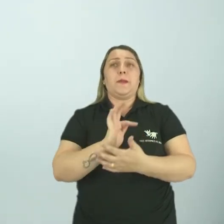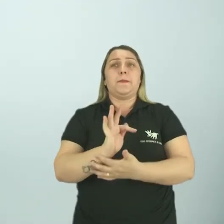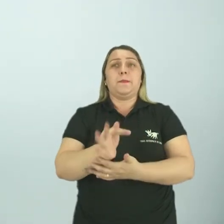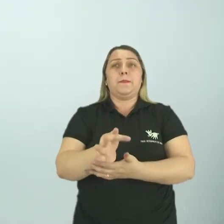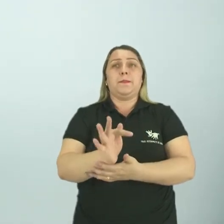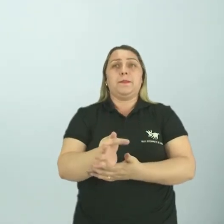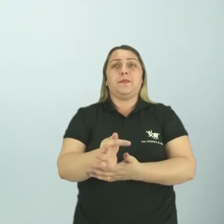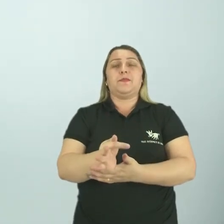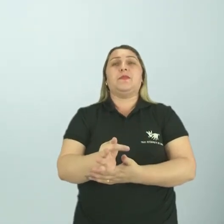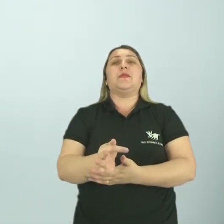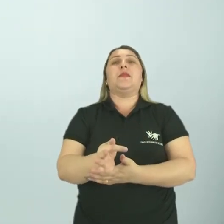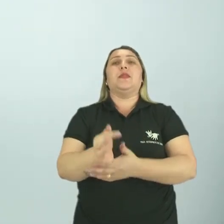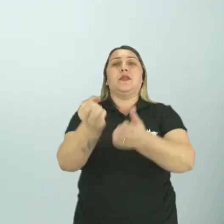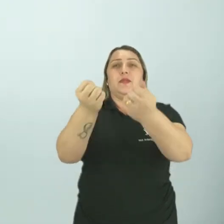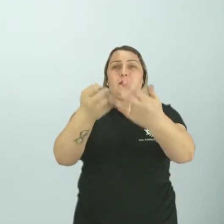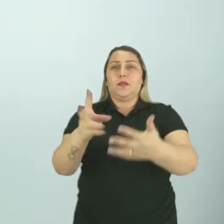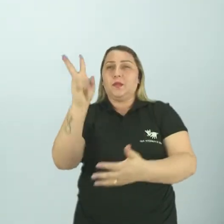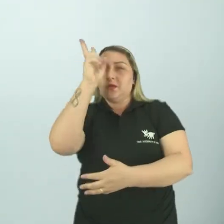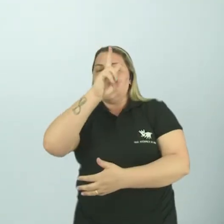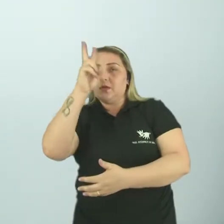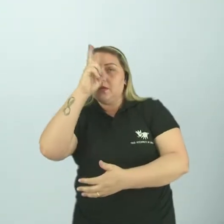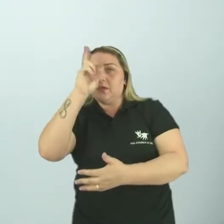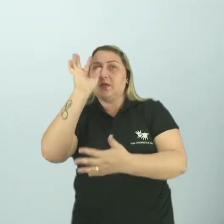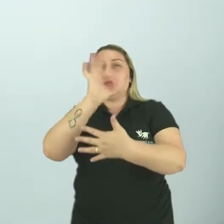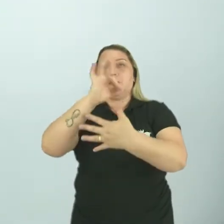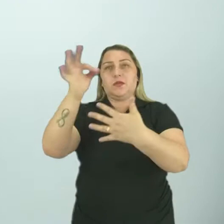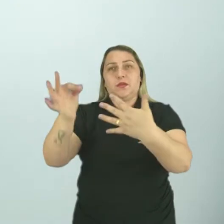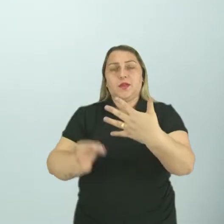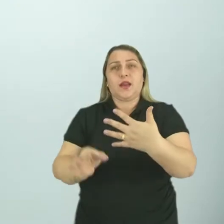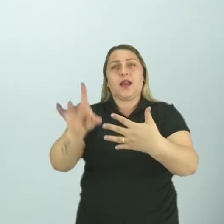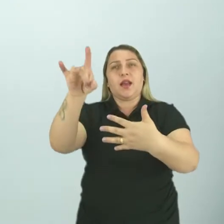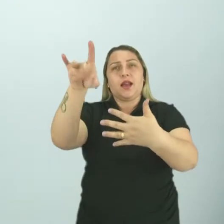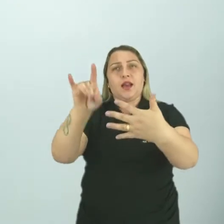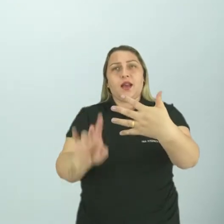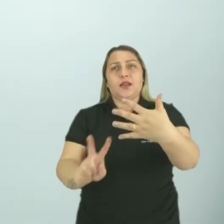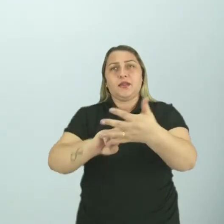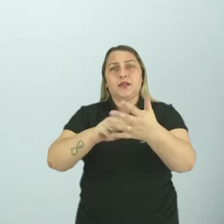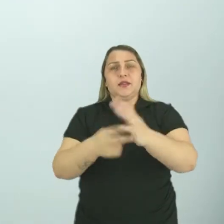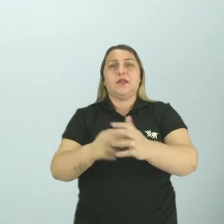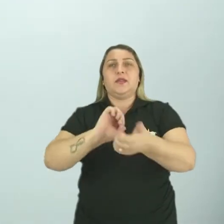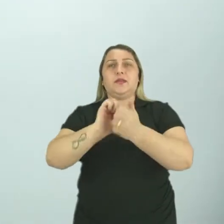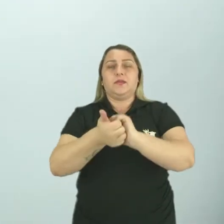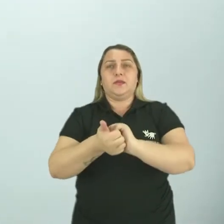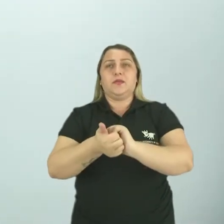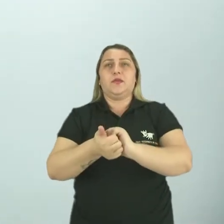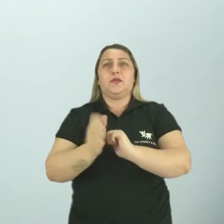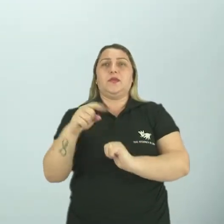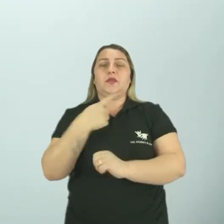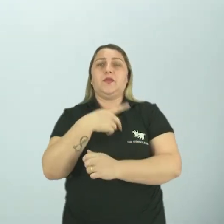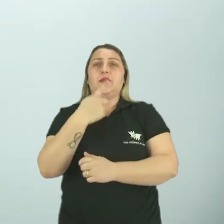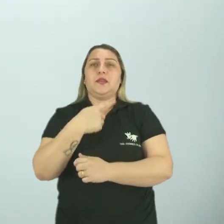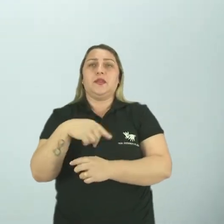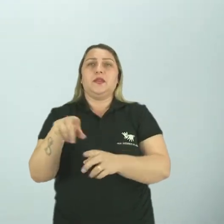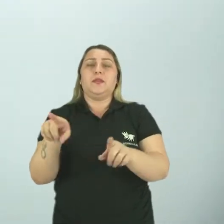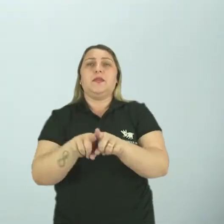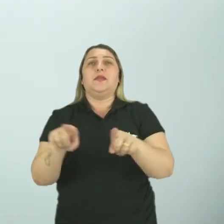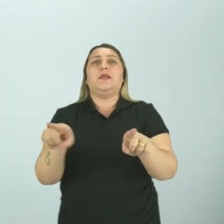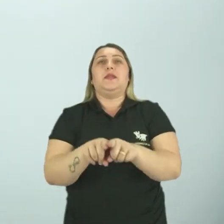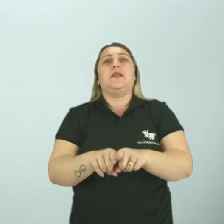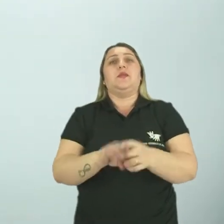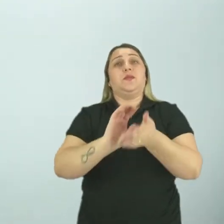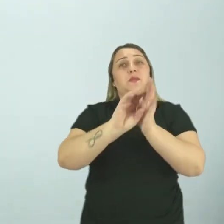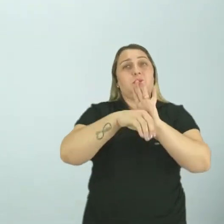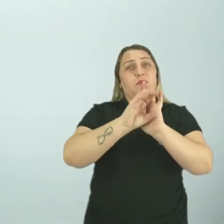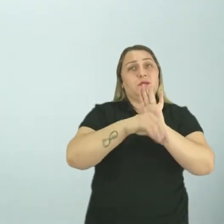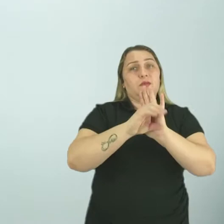breve passada no histórico, na classificação, o que é cada um desses esportes, e a gente vai falar um pouquinho sobre o conceito agora